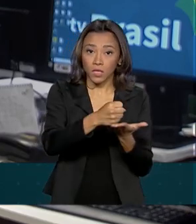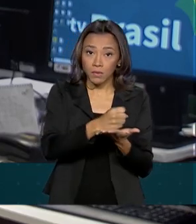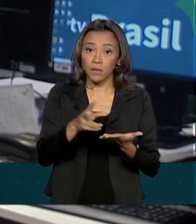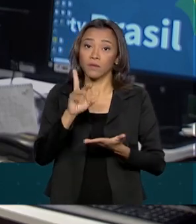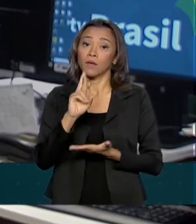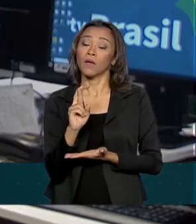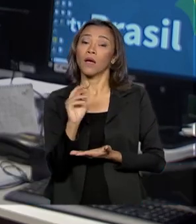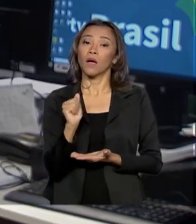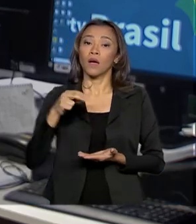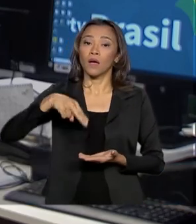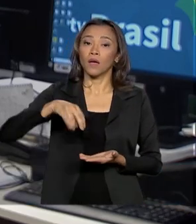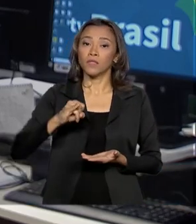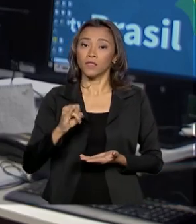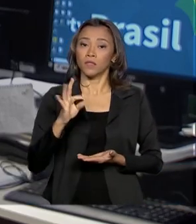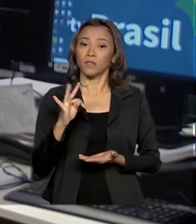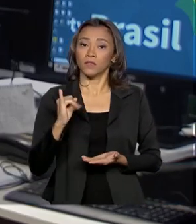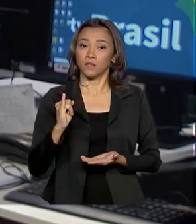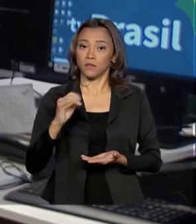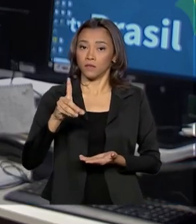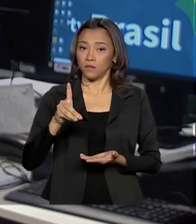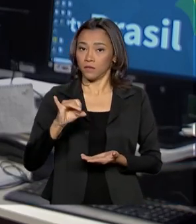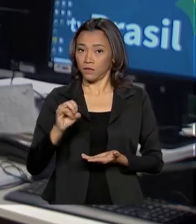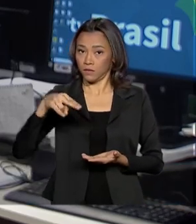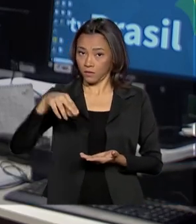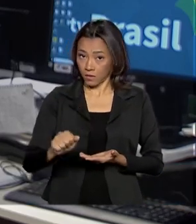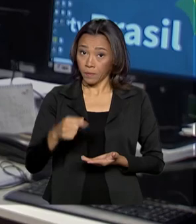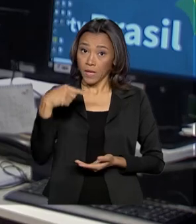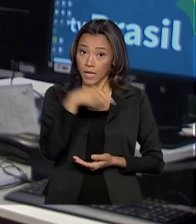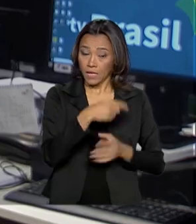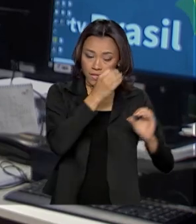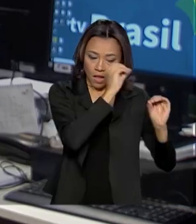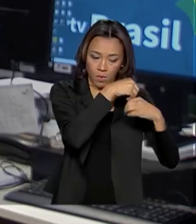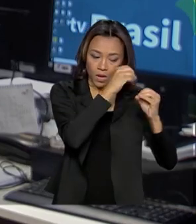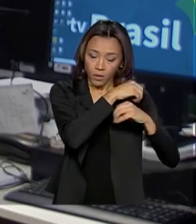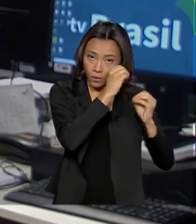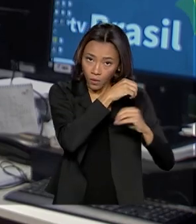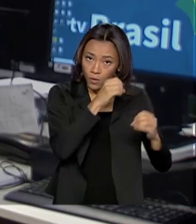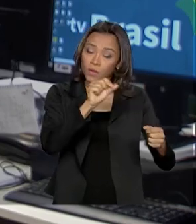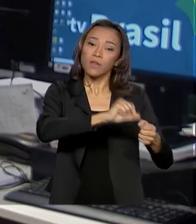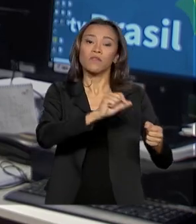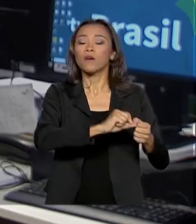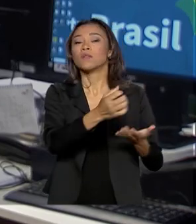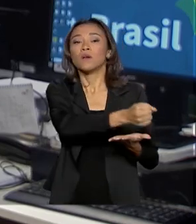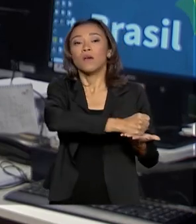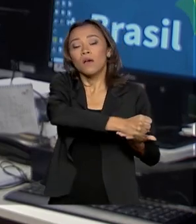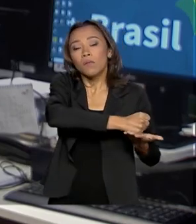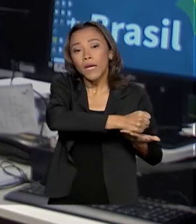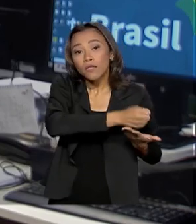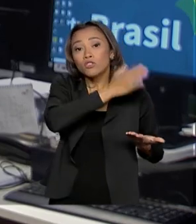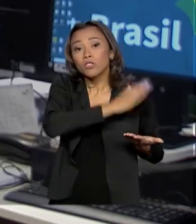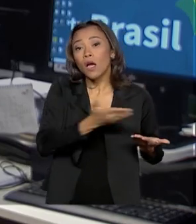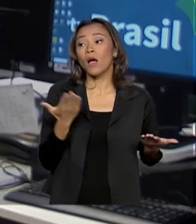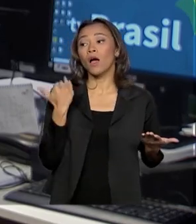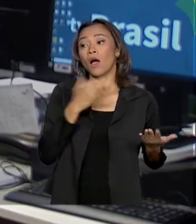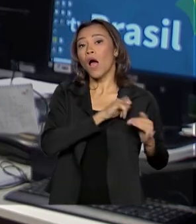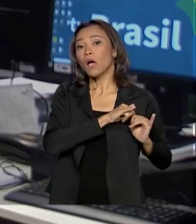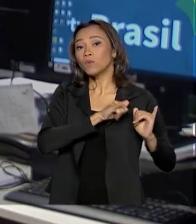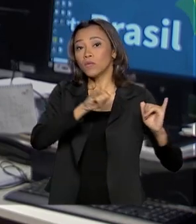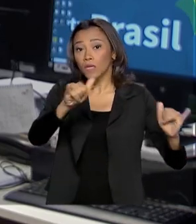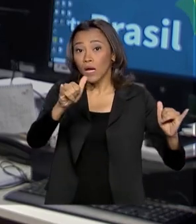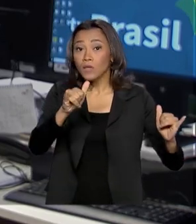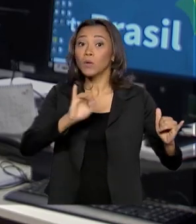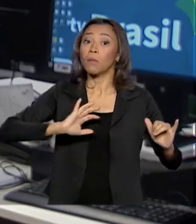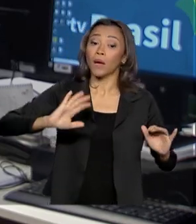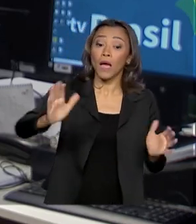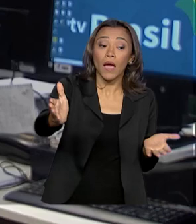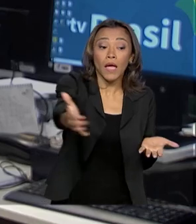Ache. Na segunda-feira, o laboratório Medley, que também fabrica esse medicamento, já havia anunciado o recolhimento de alguns